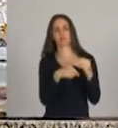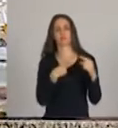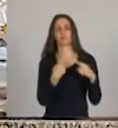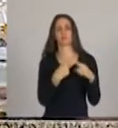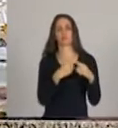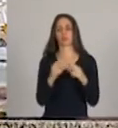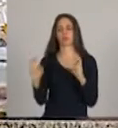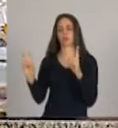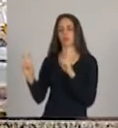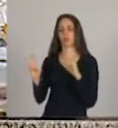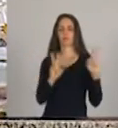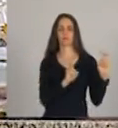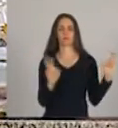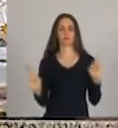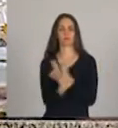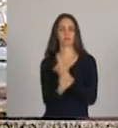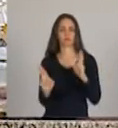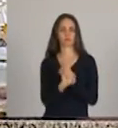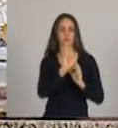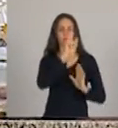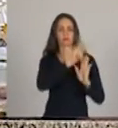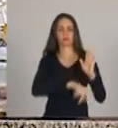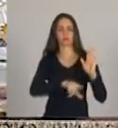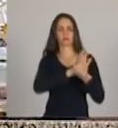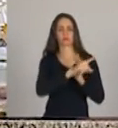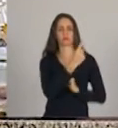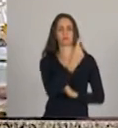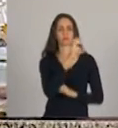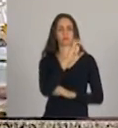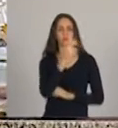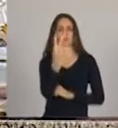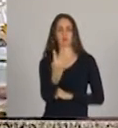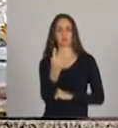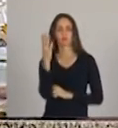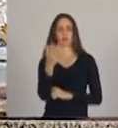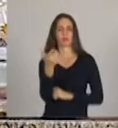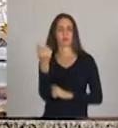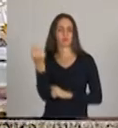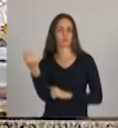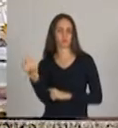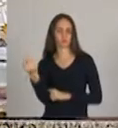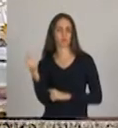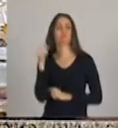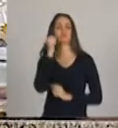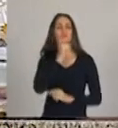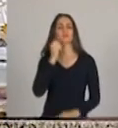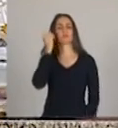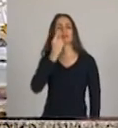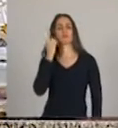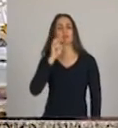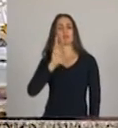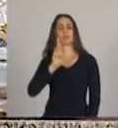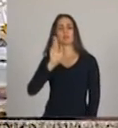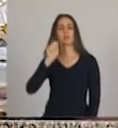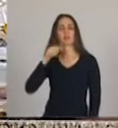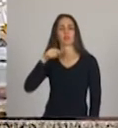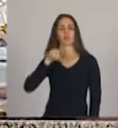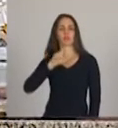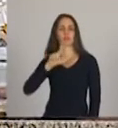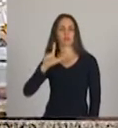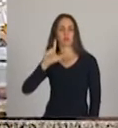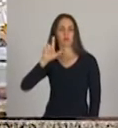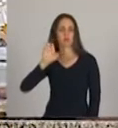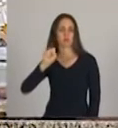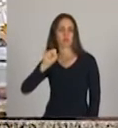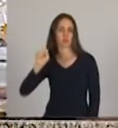matéria correlata, projeto de lei 152/2020 da deputada Raquel Lessa. Convoca a Comissão